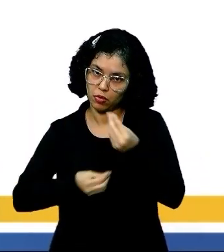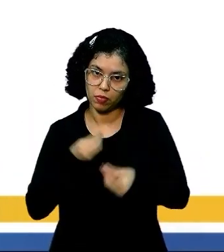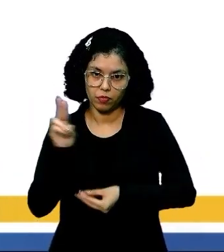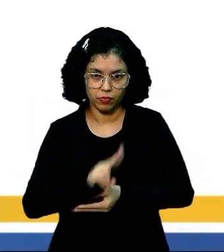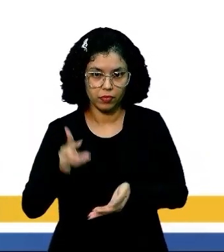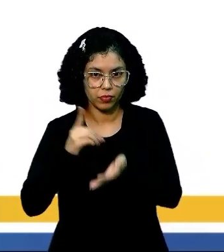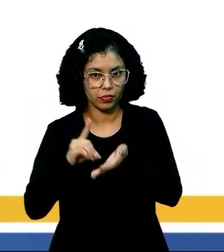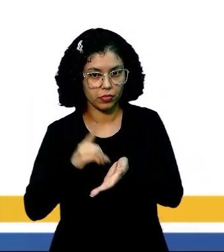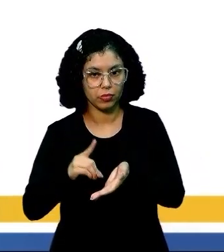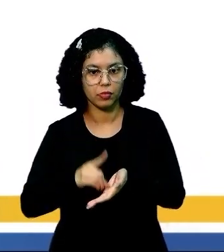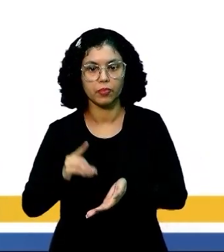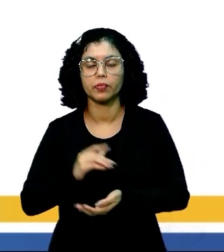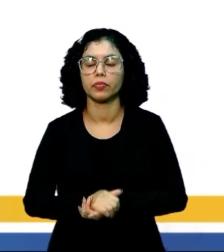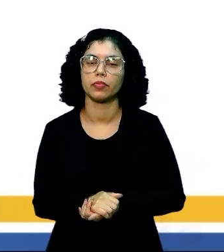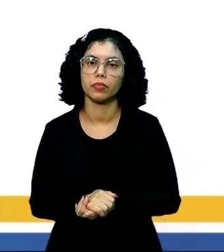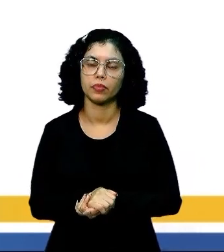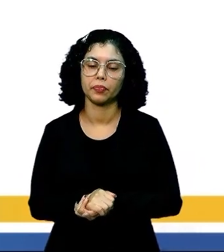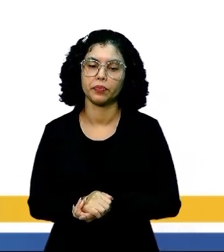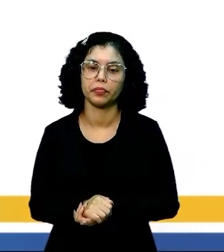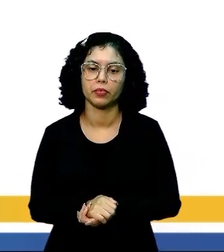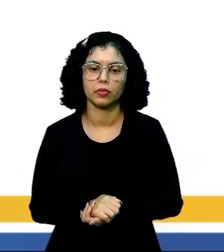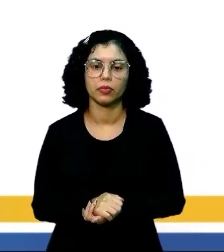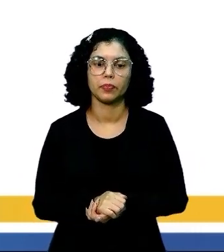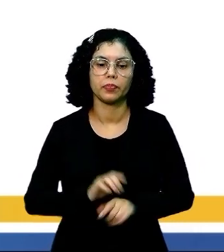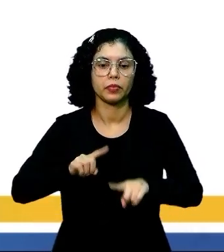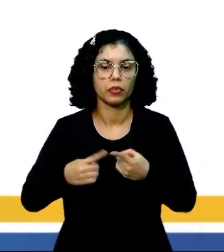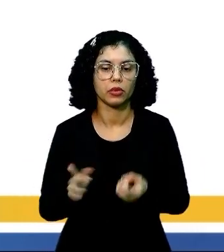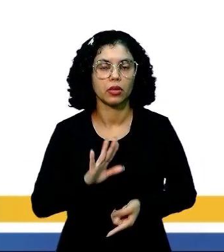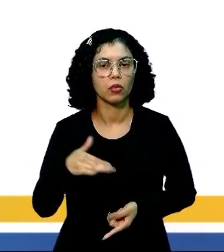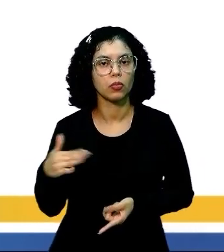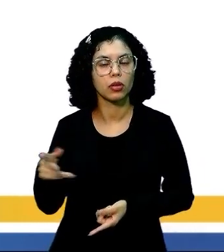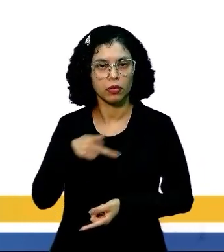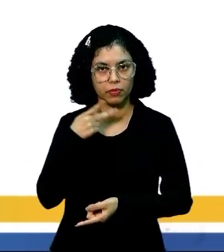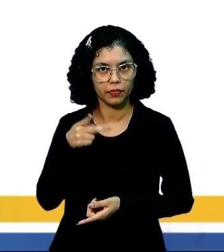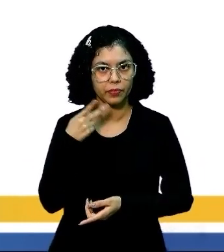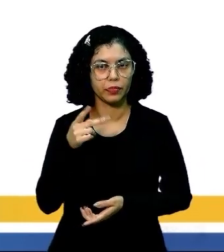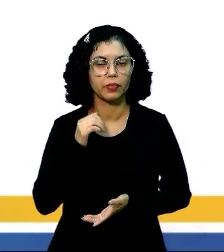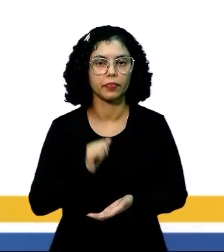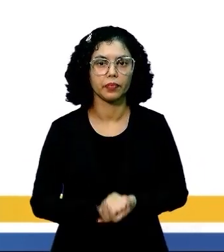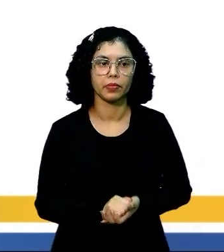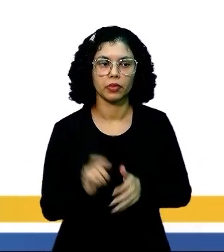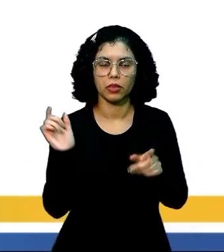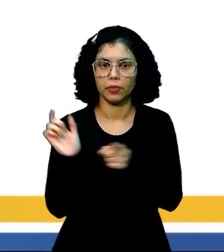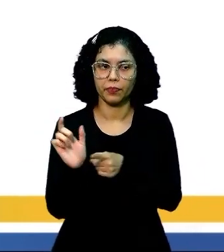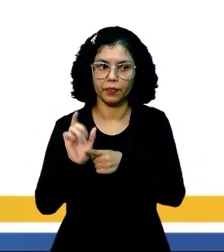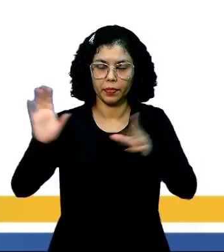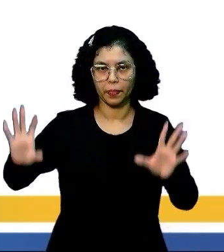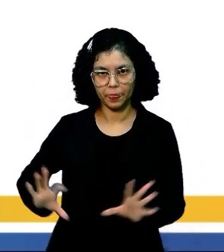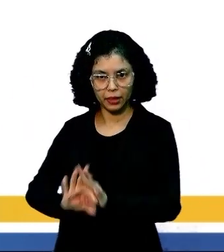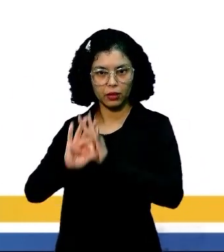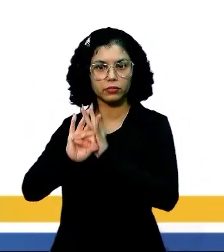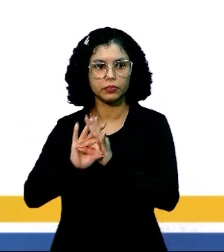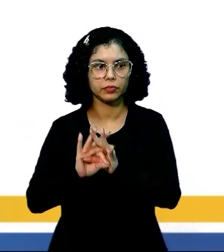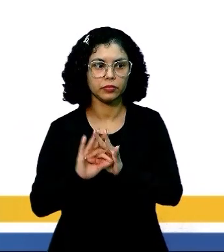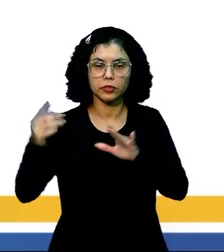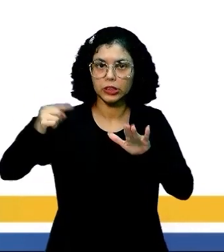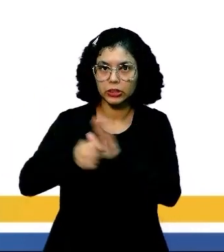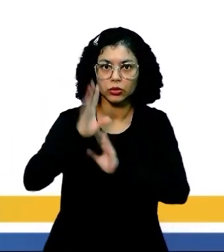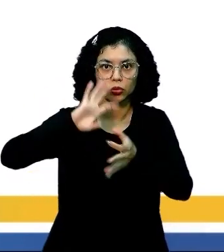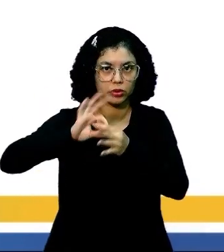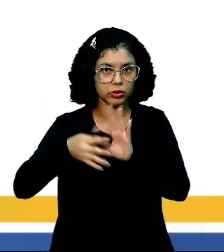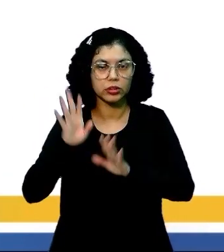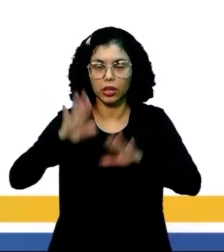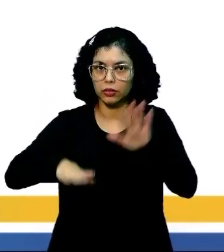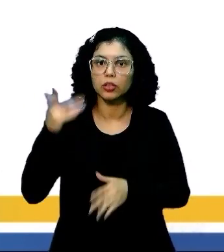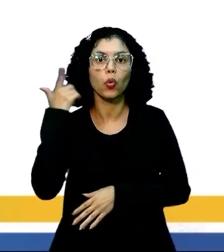usar nenhuma espécie de consulta, de dicionário, mas quando a gente fala palavras relacionadas, a gente, dentro do contexto, às vezes, a